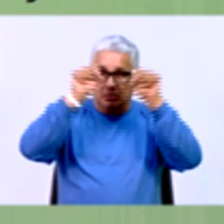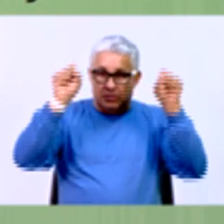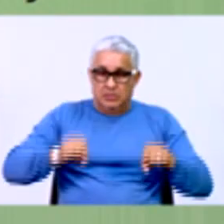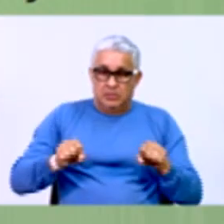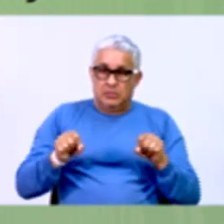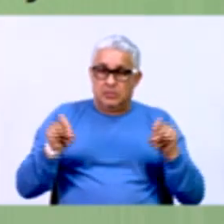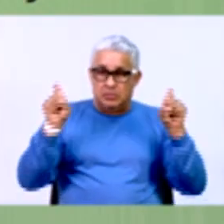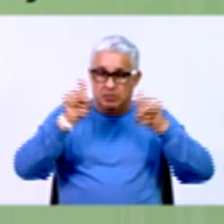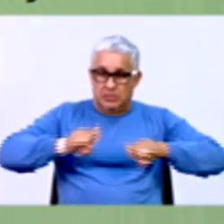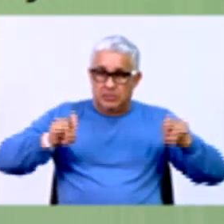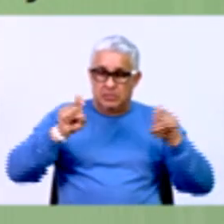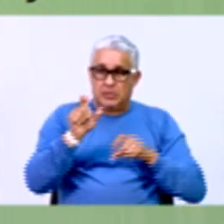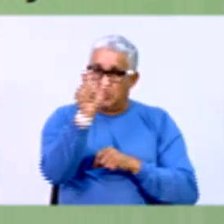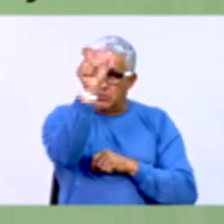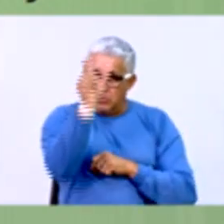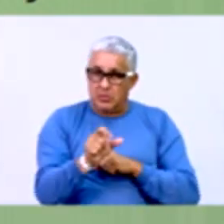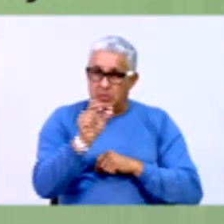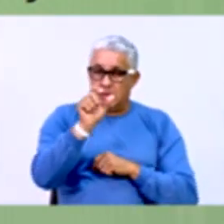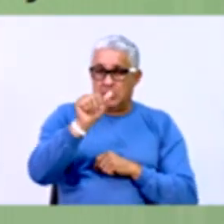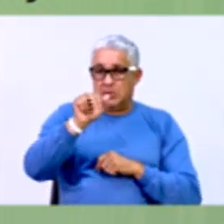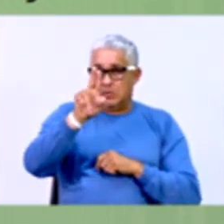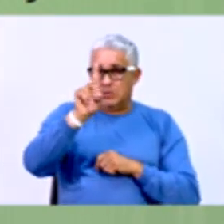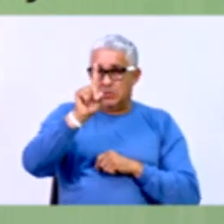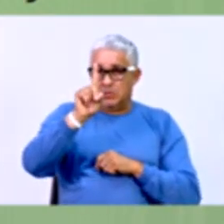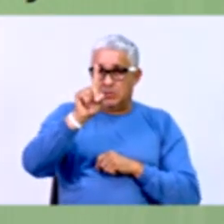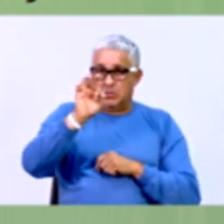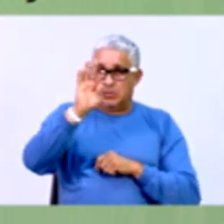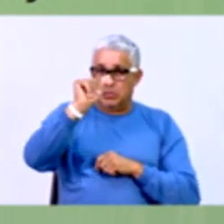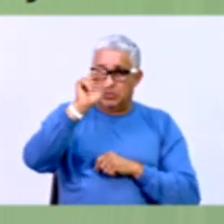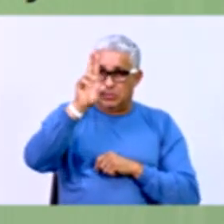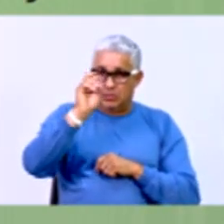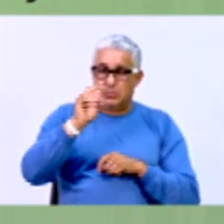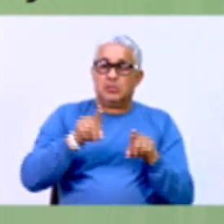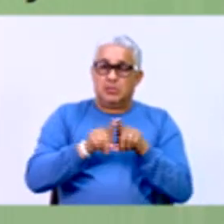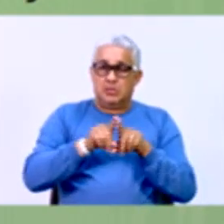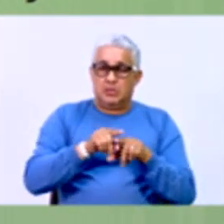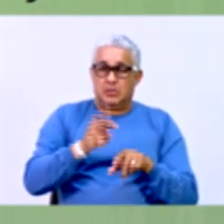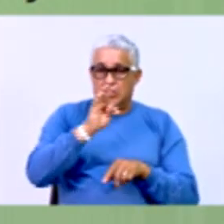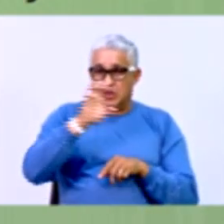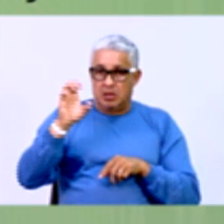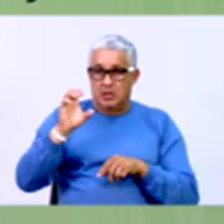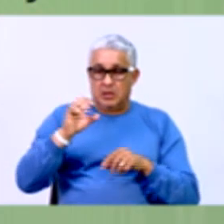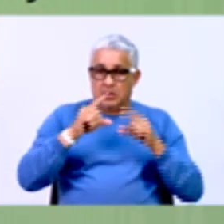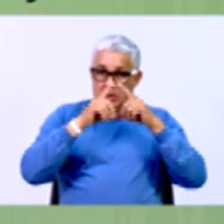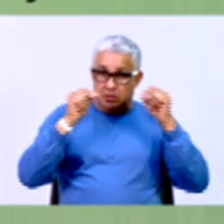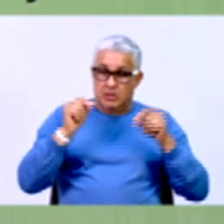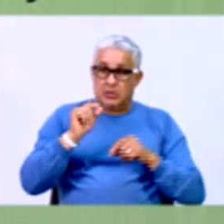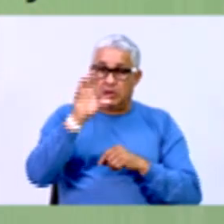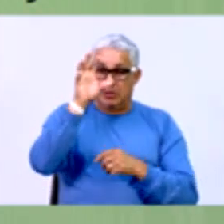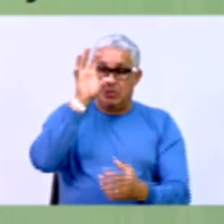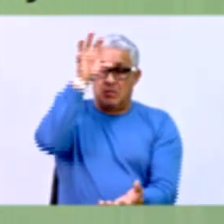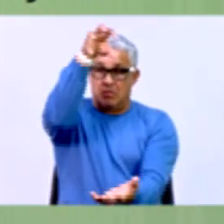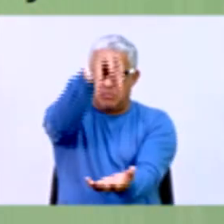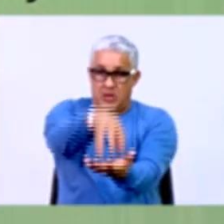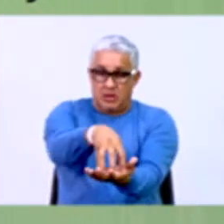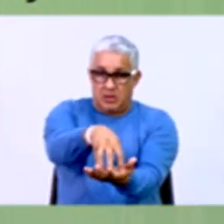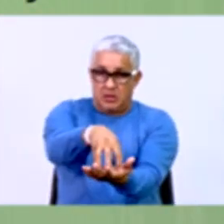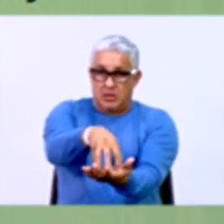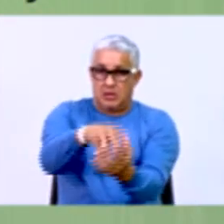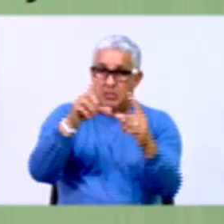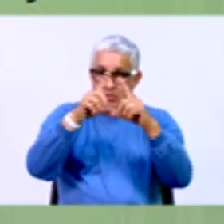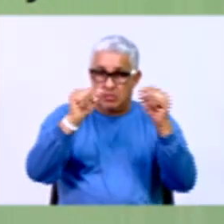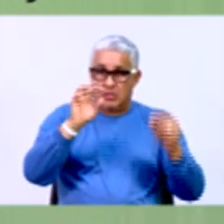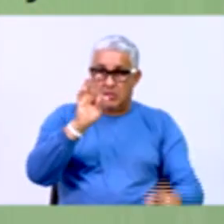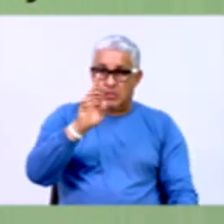da figura do auditor, né? E o Tribunal de Contas do Distrito Federal é uma referência nesse